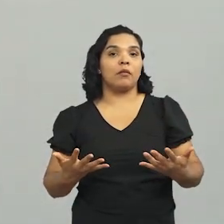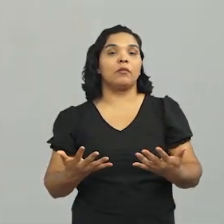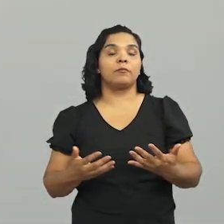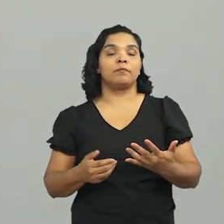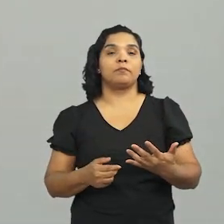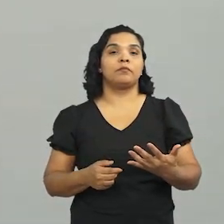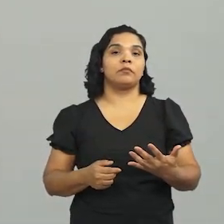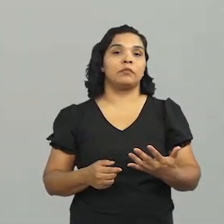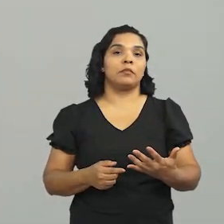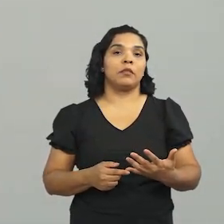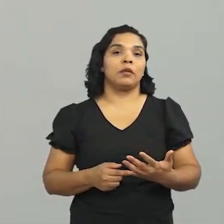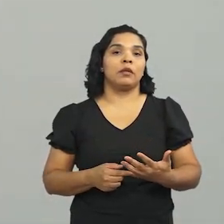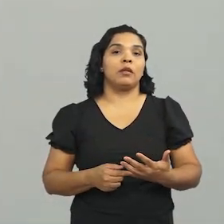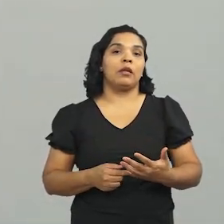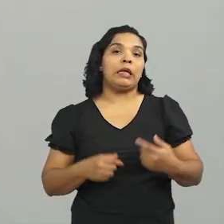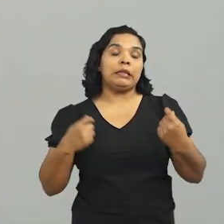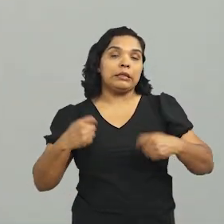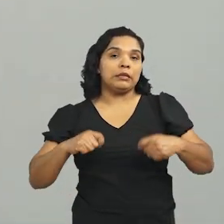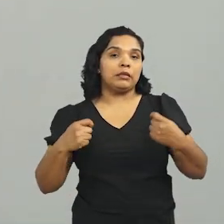Então, dado essa